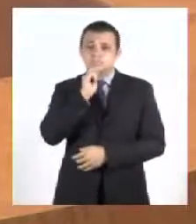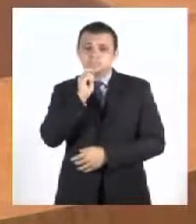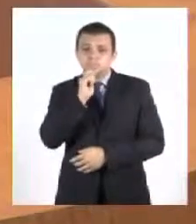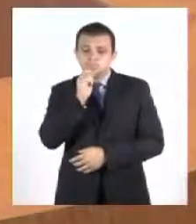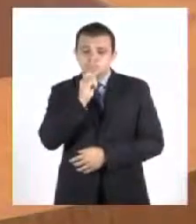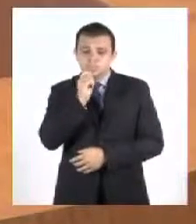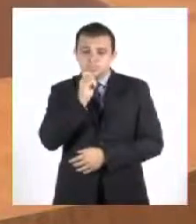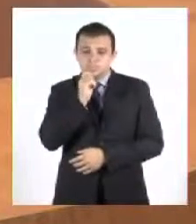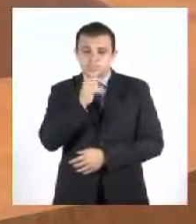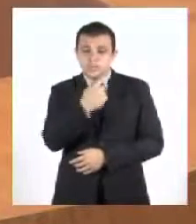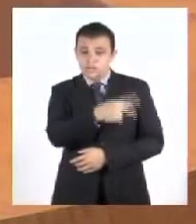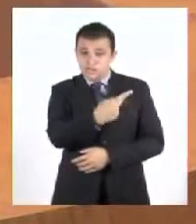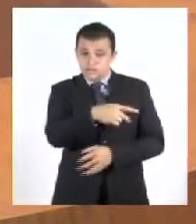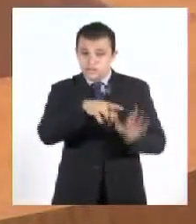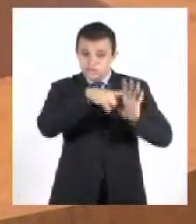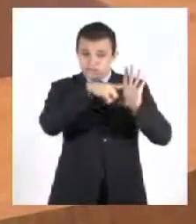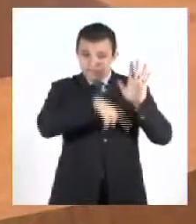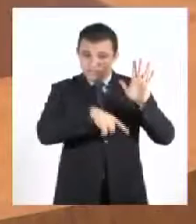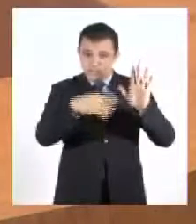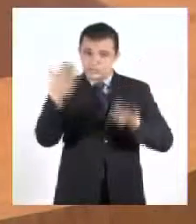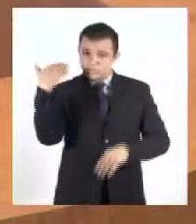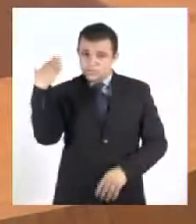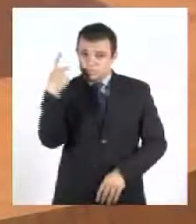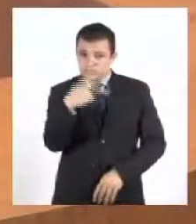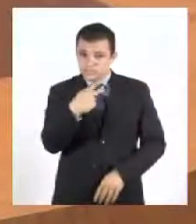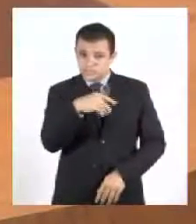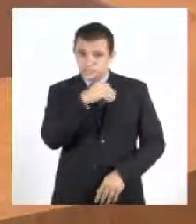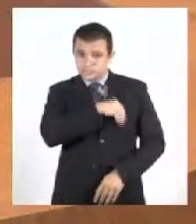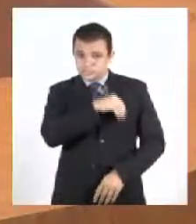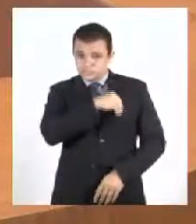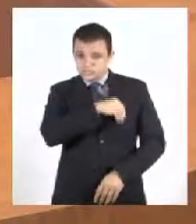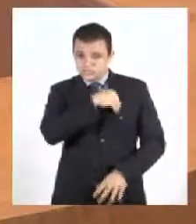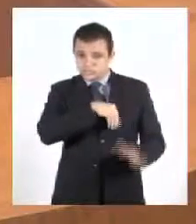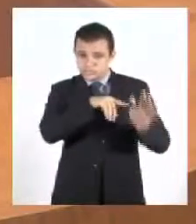esses valores que foram descontados do salário dos trabalhadores